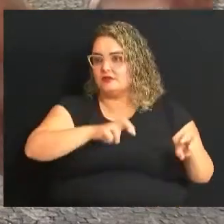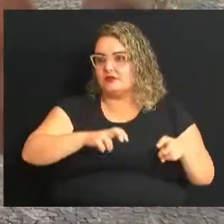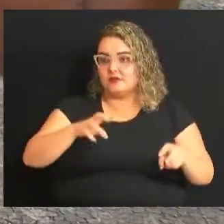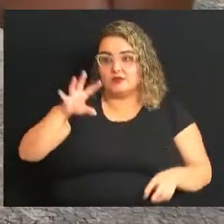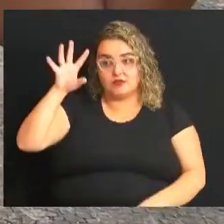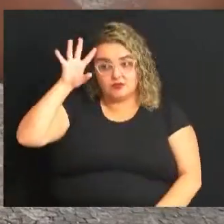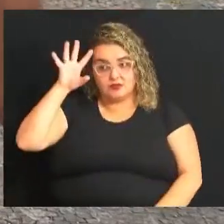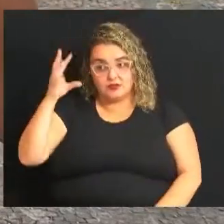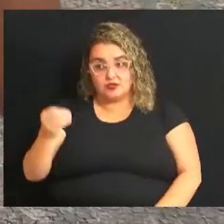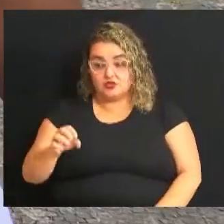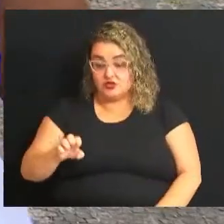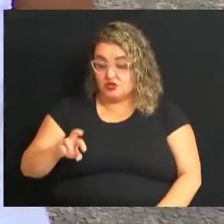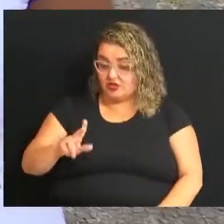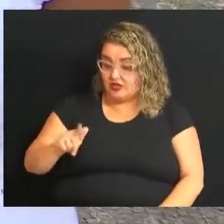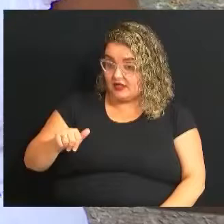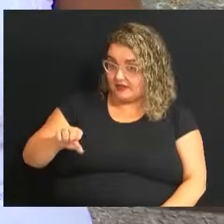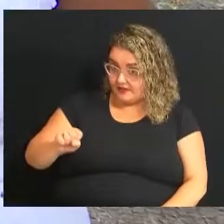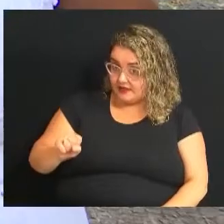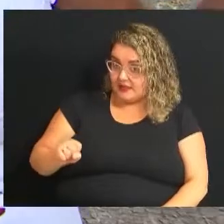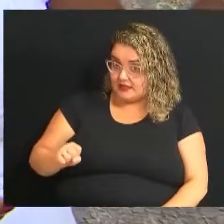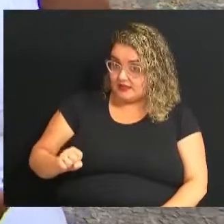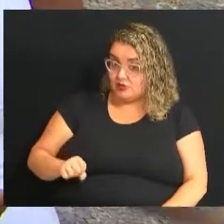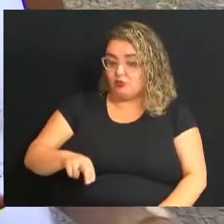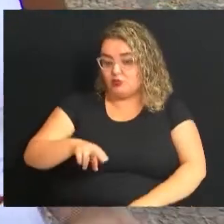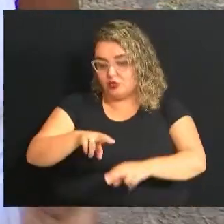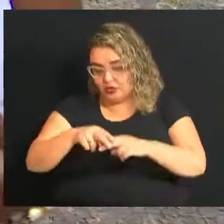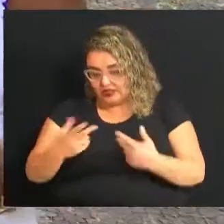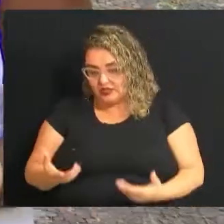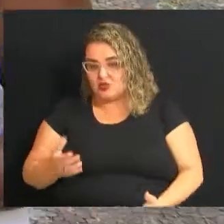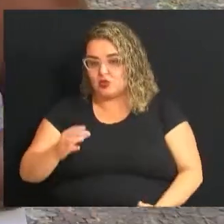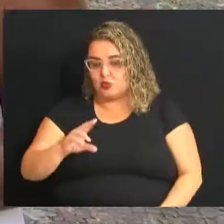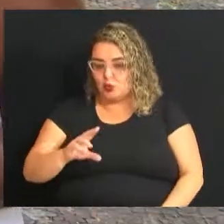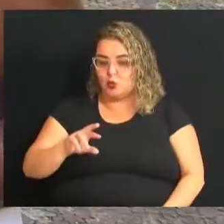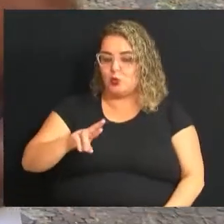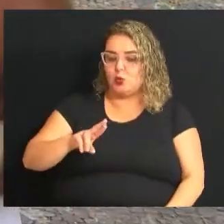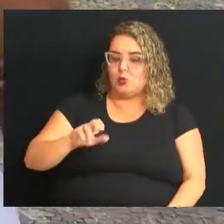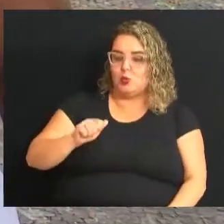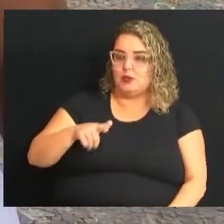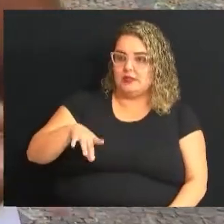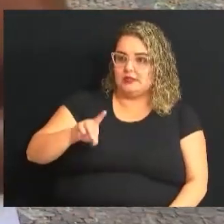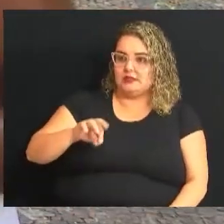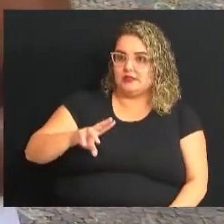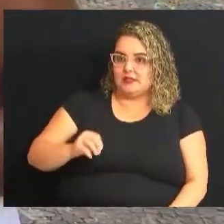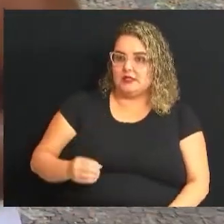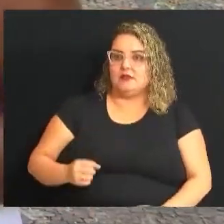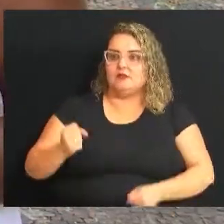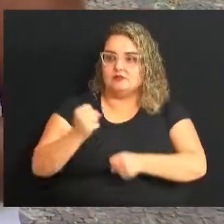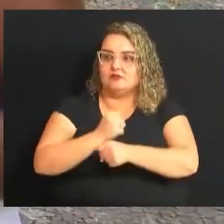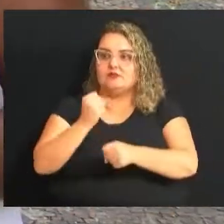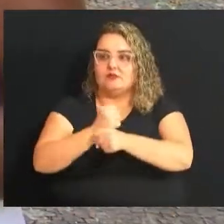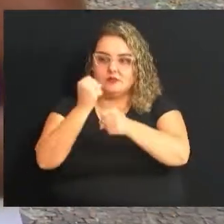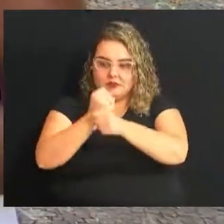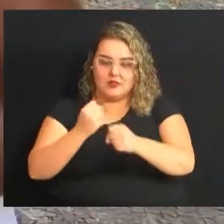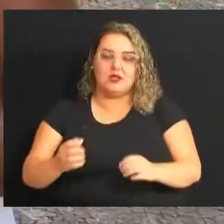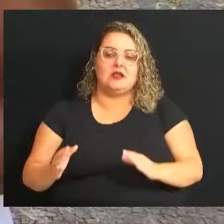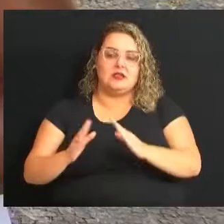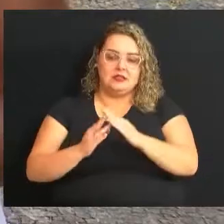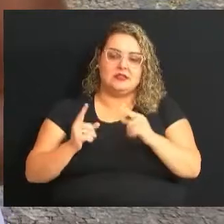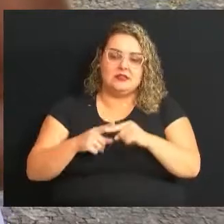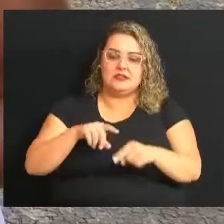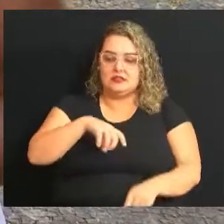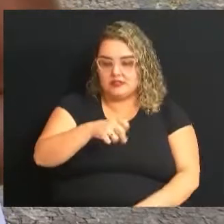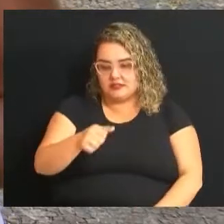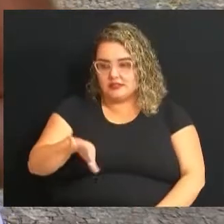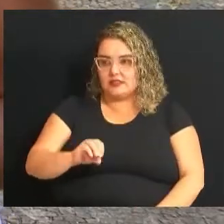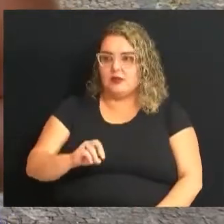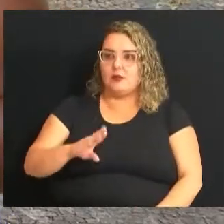de ervas, e foi quem inicia a construção da igreja aqui de São Benedito, depois que a igreja do